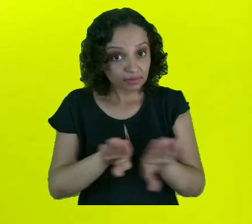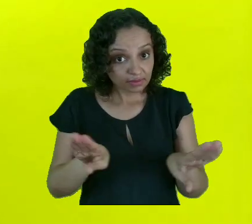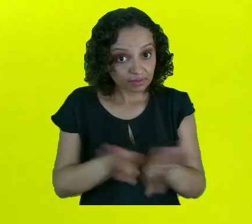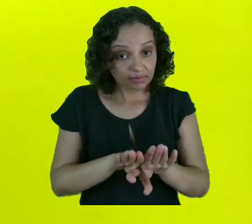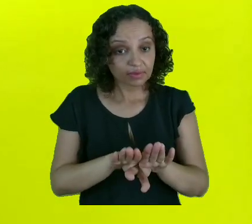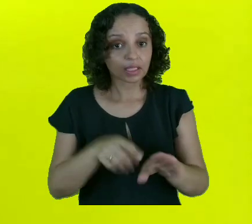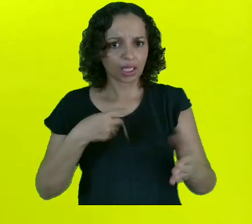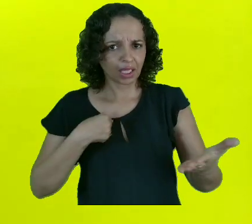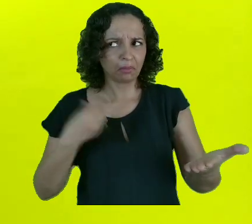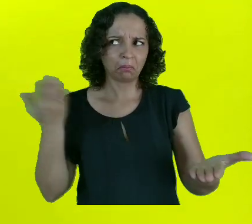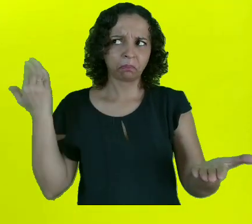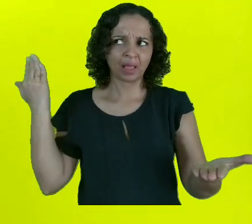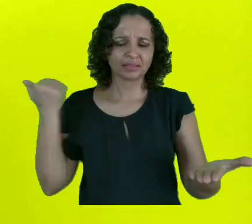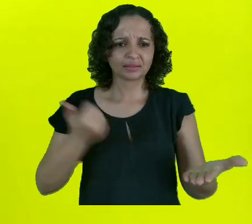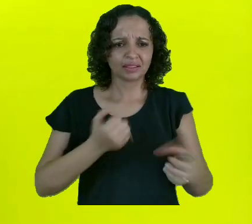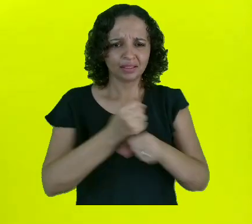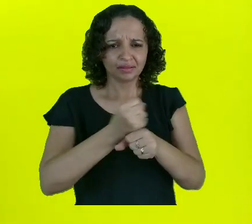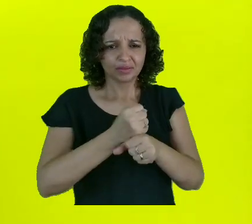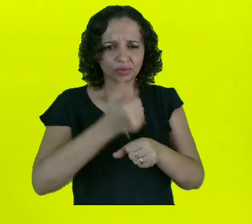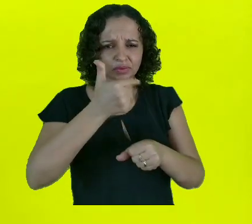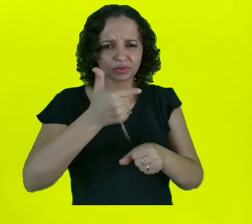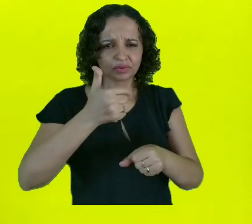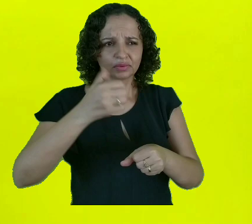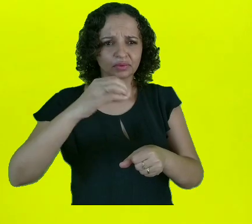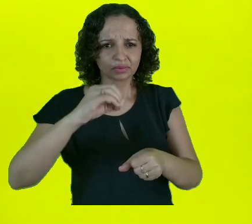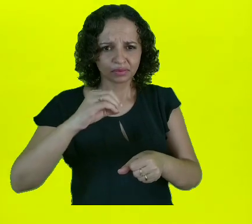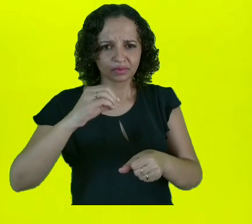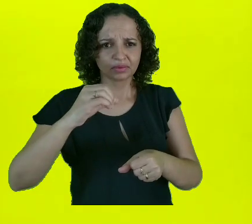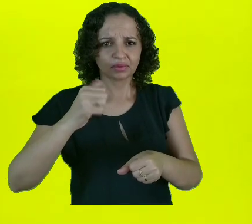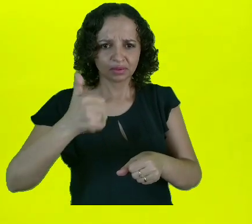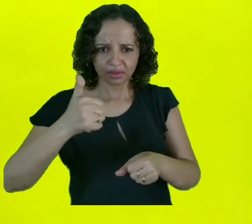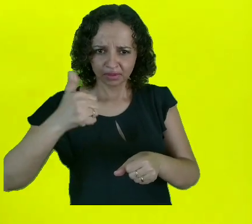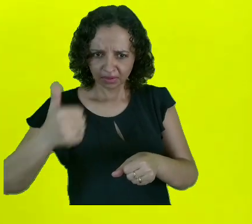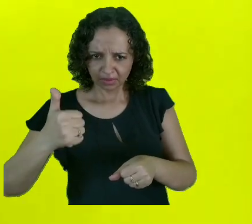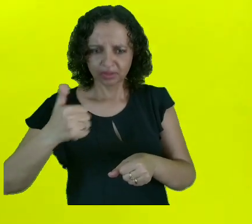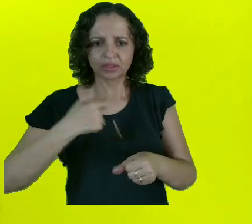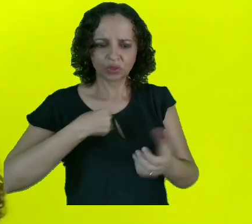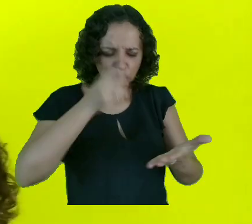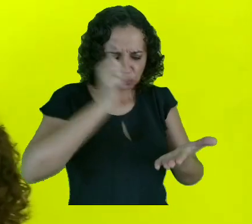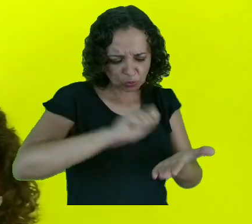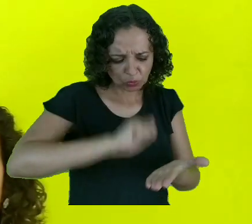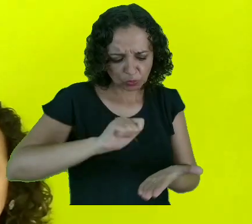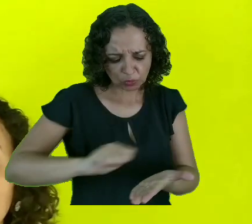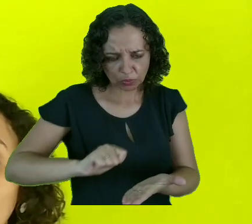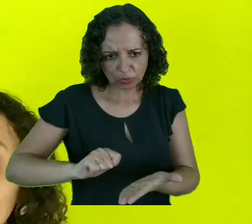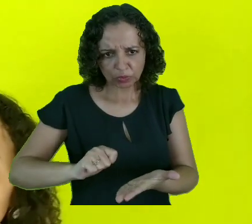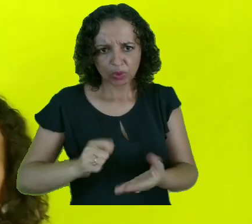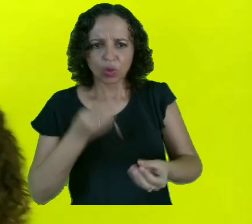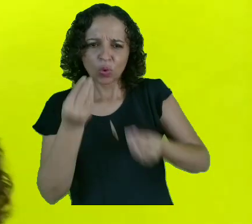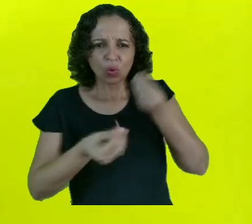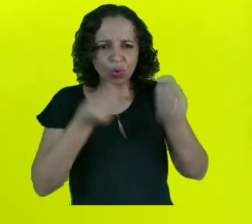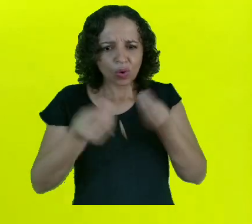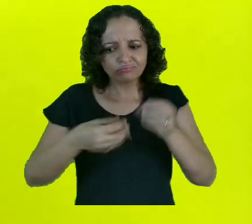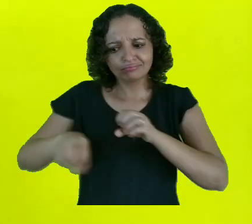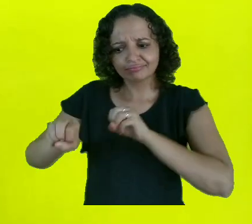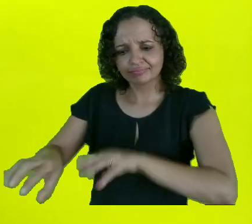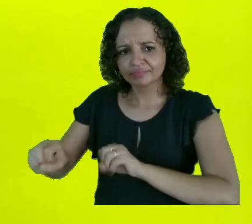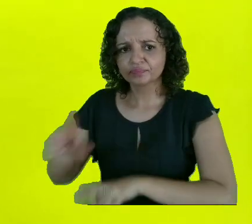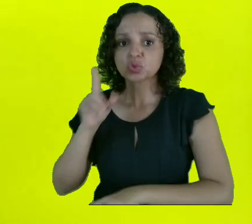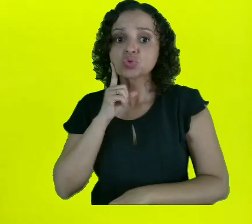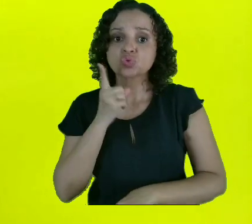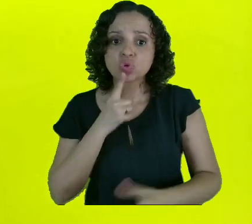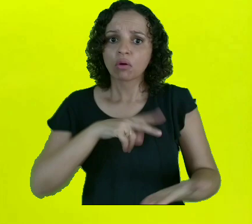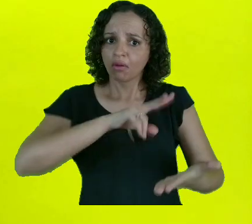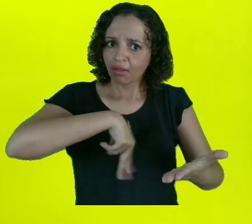o artigo que eu escrevi em 2011 que fala sobre a alfabetização do surdo, a importância da Libras na alfabetização